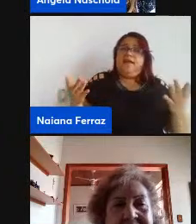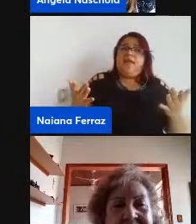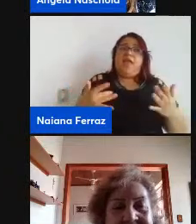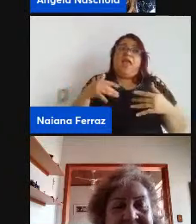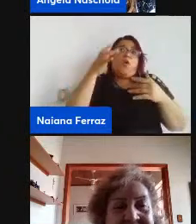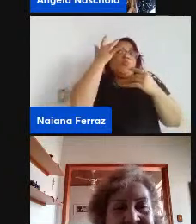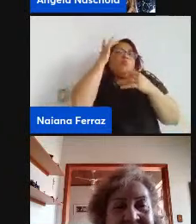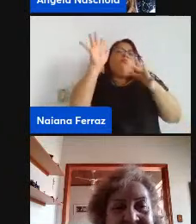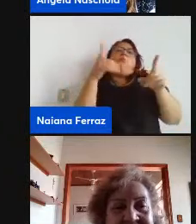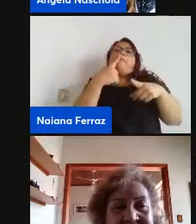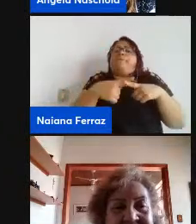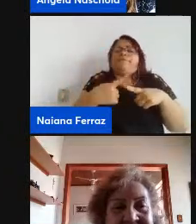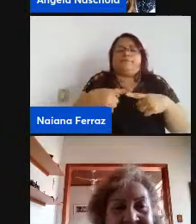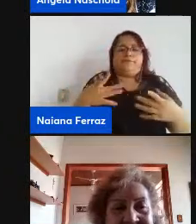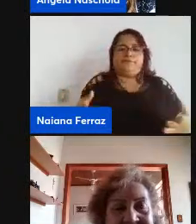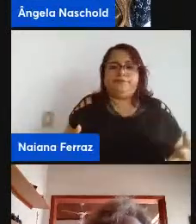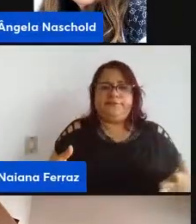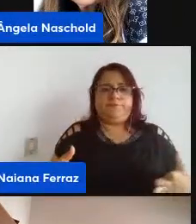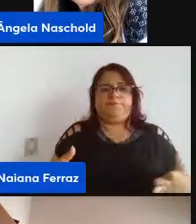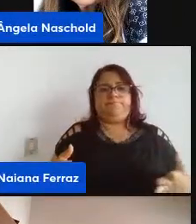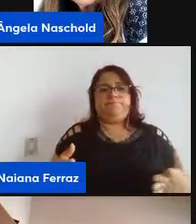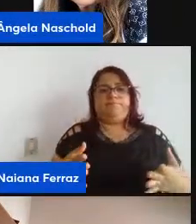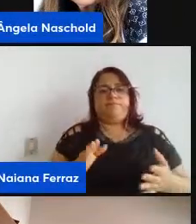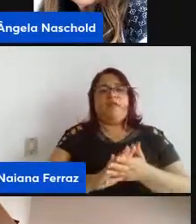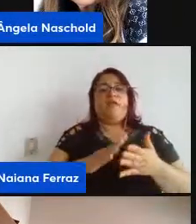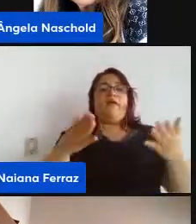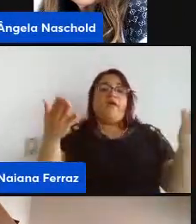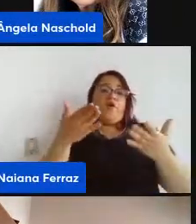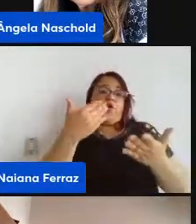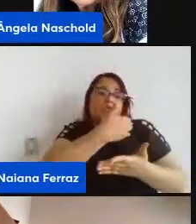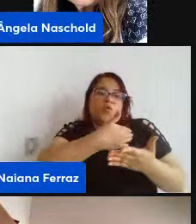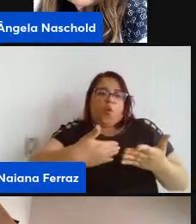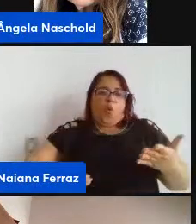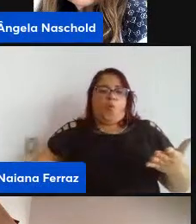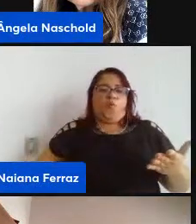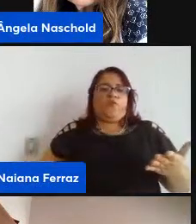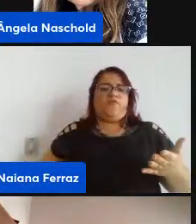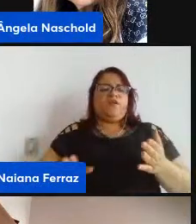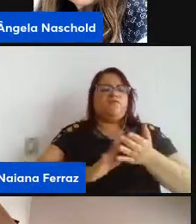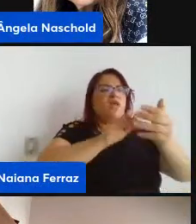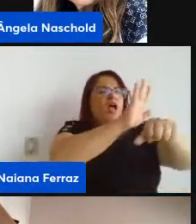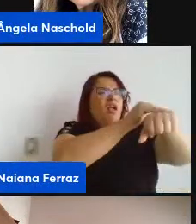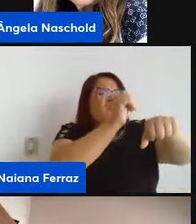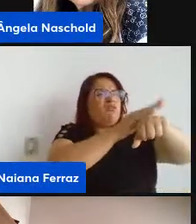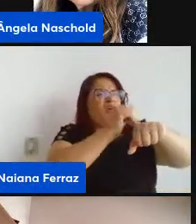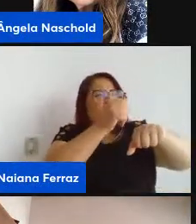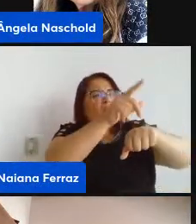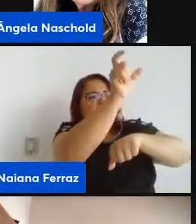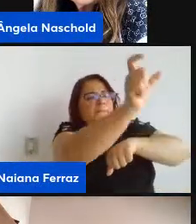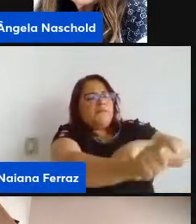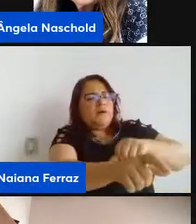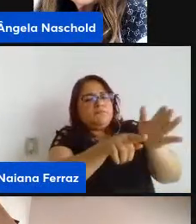porquê, não sei porquê, esse governo chamou pesquisadores e